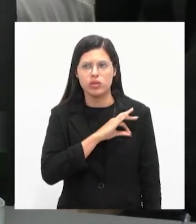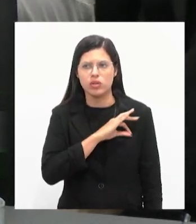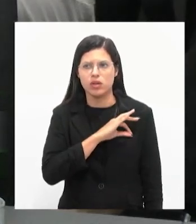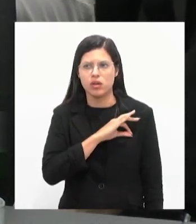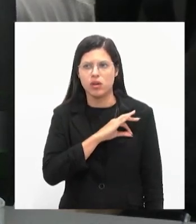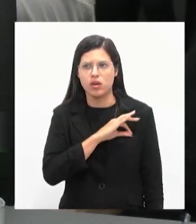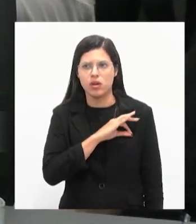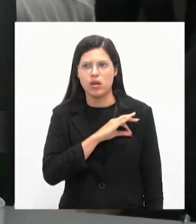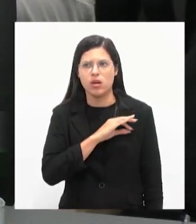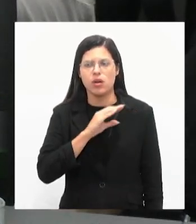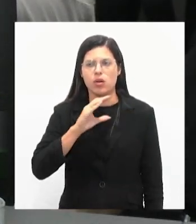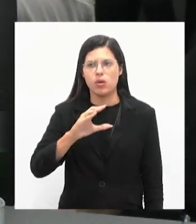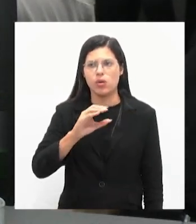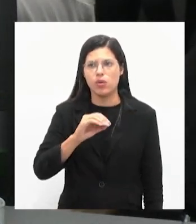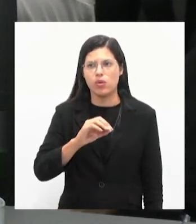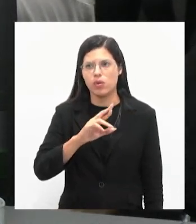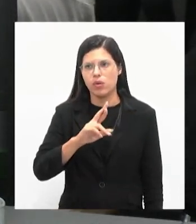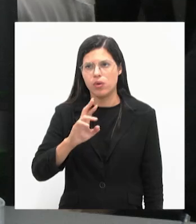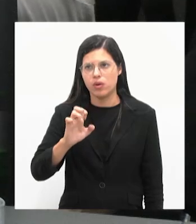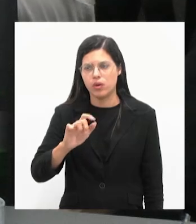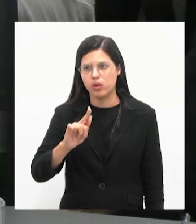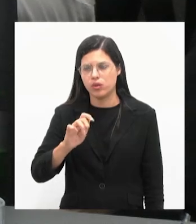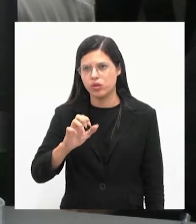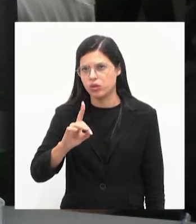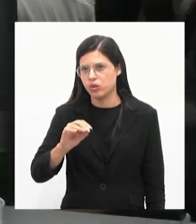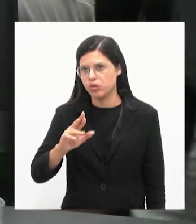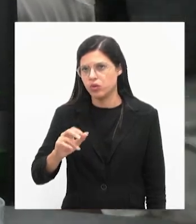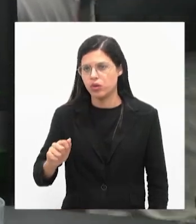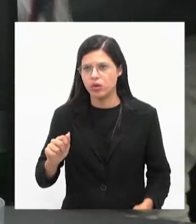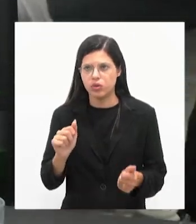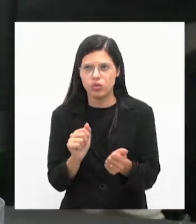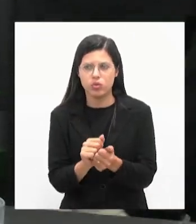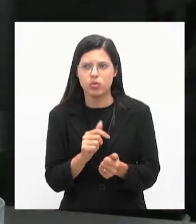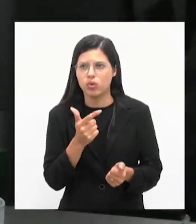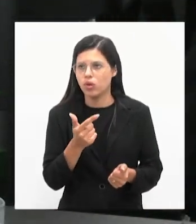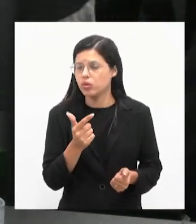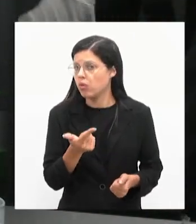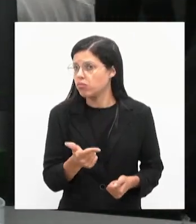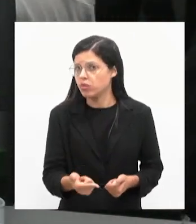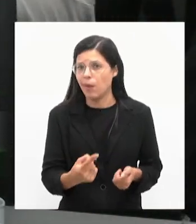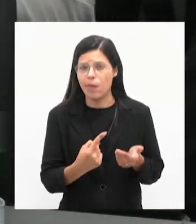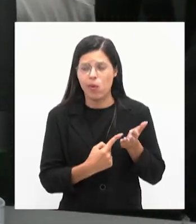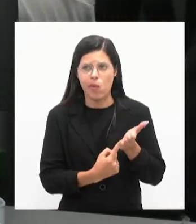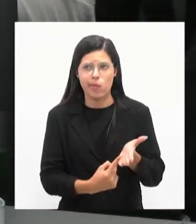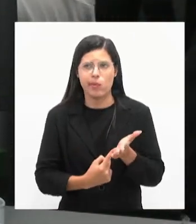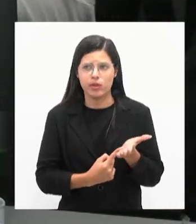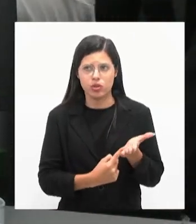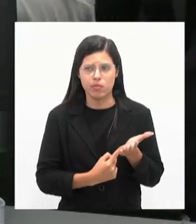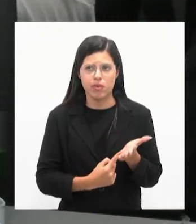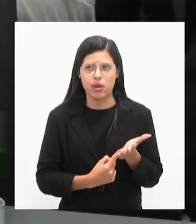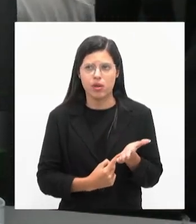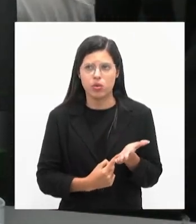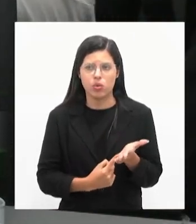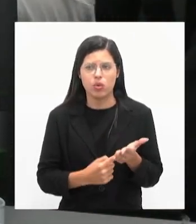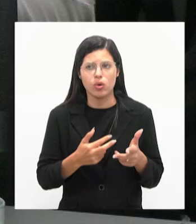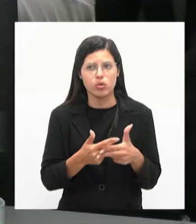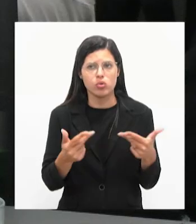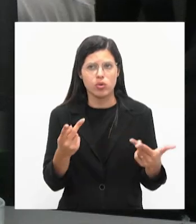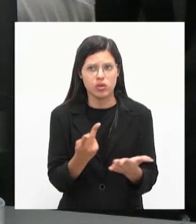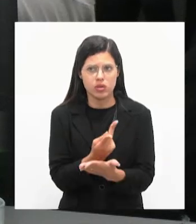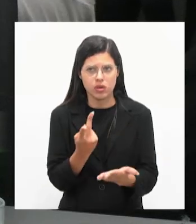é corregedoria junto, nós não temos comprometimento nenhum com o errado,